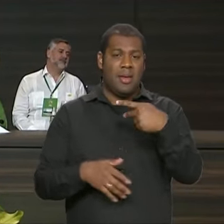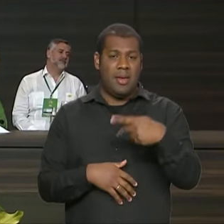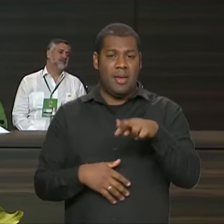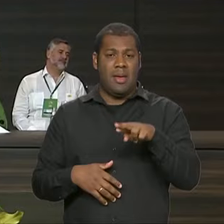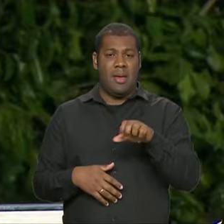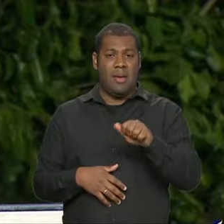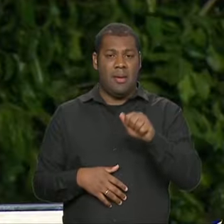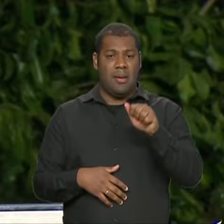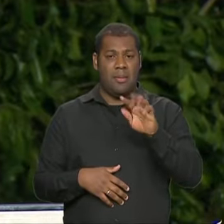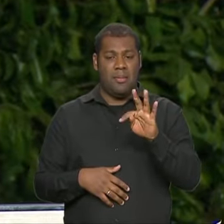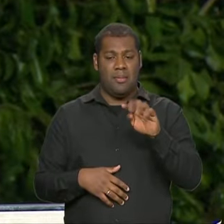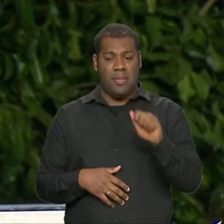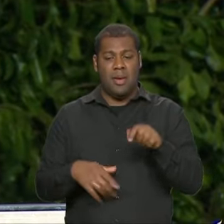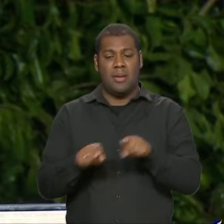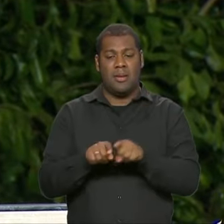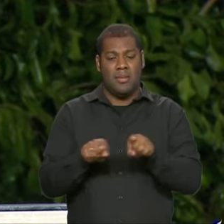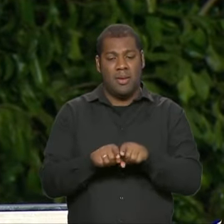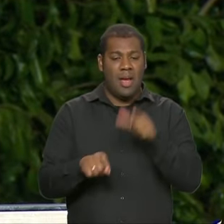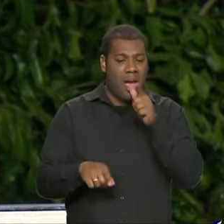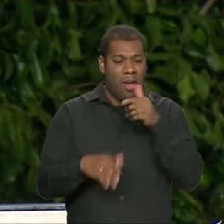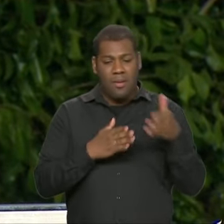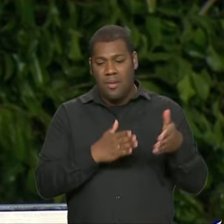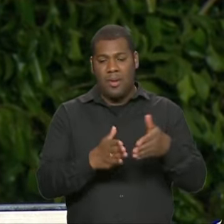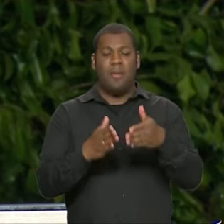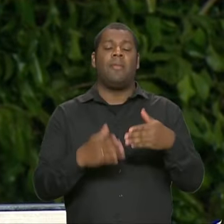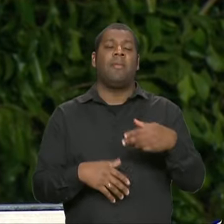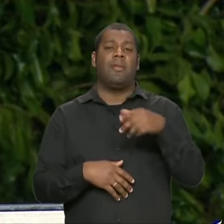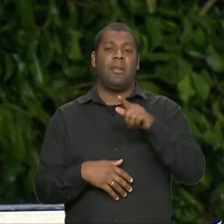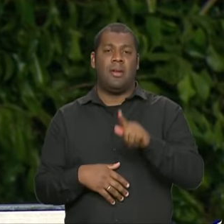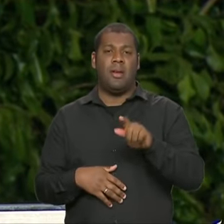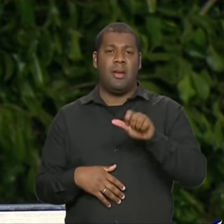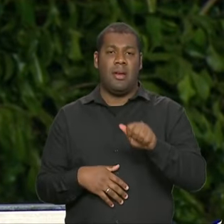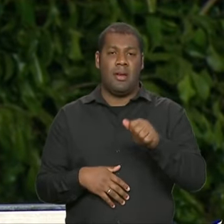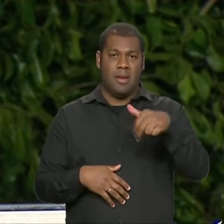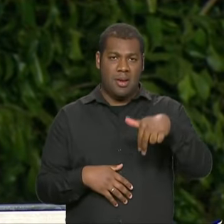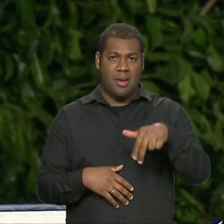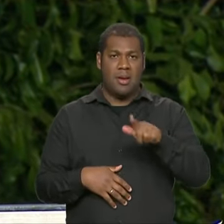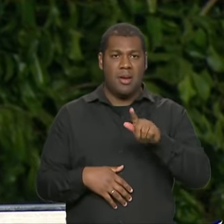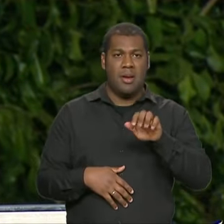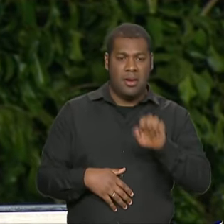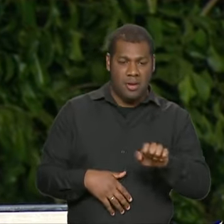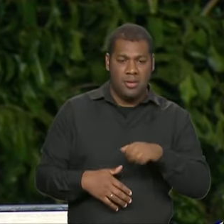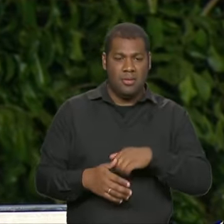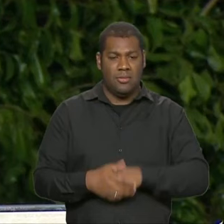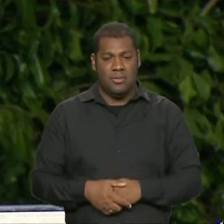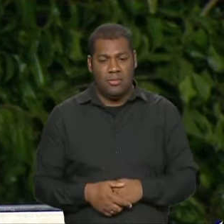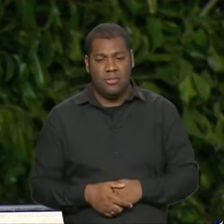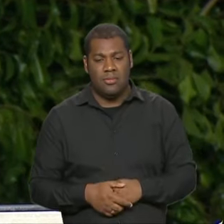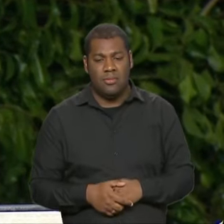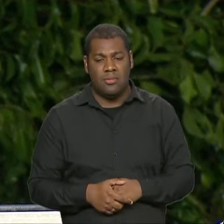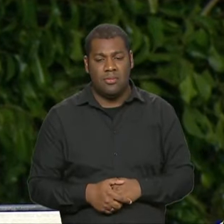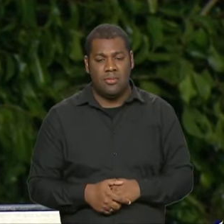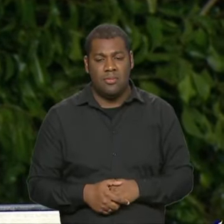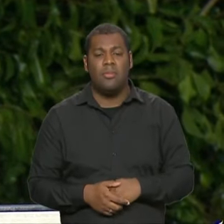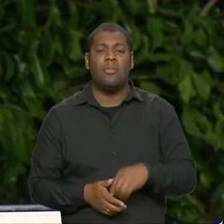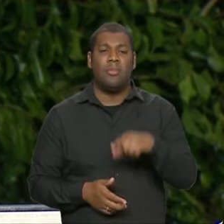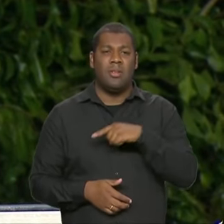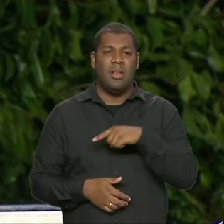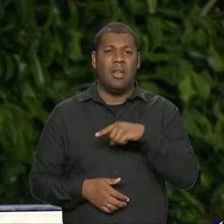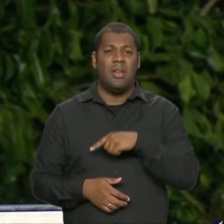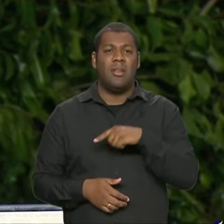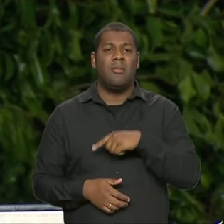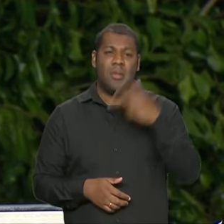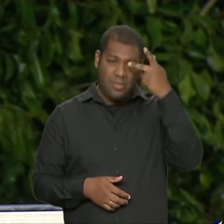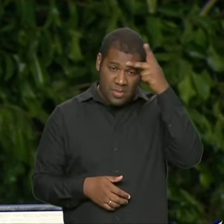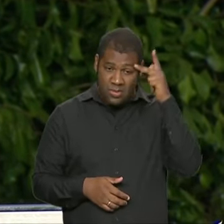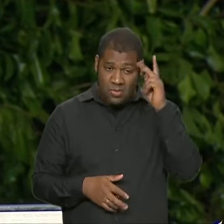inclusive outras bacias. O desafio social também se apresenta nessa declaração. Ele responde a 50 milhões de